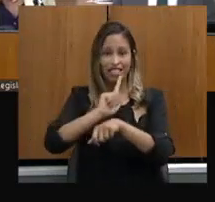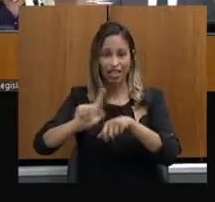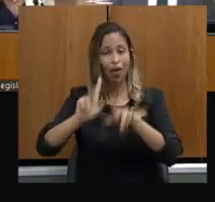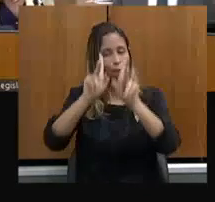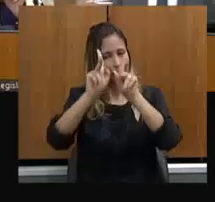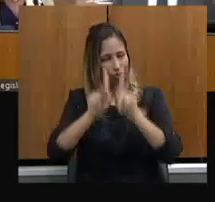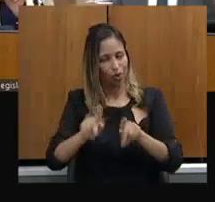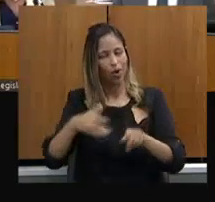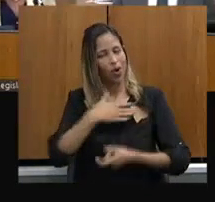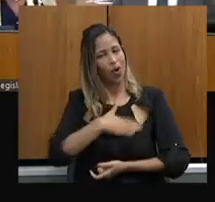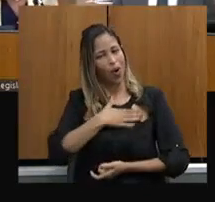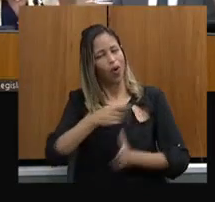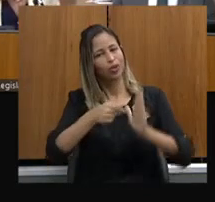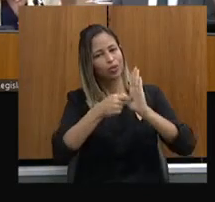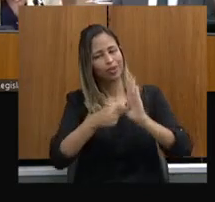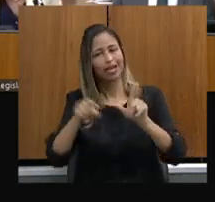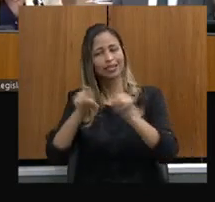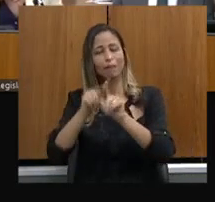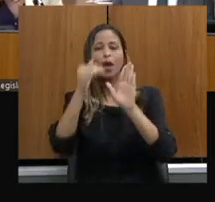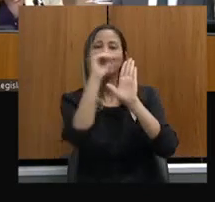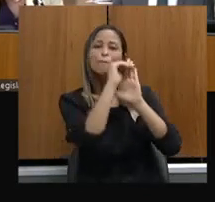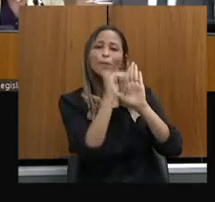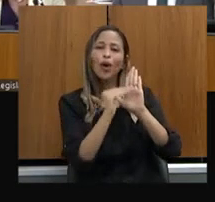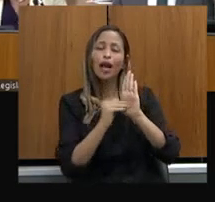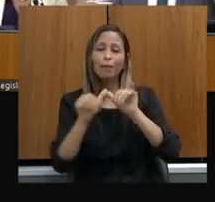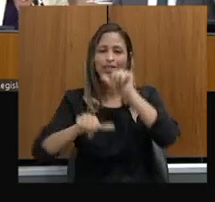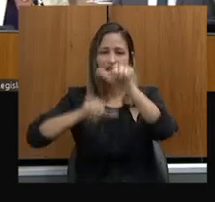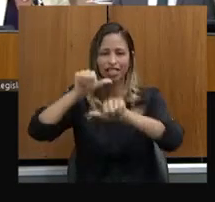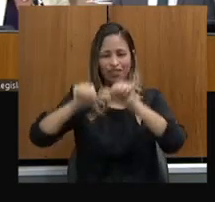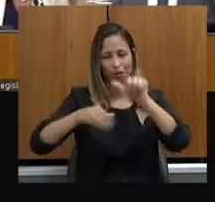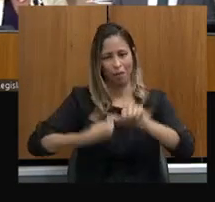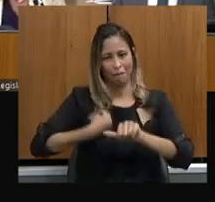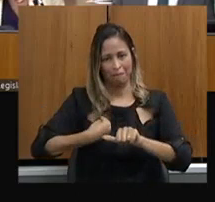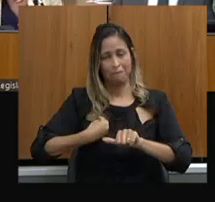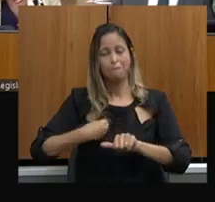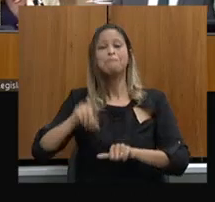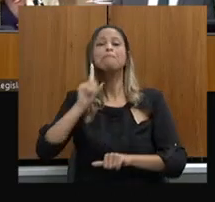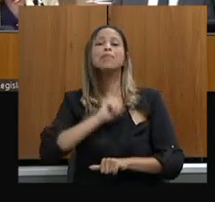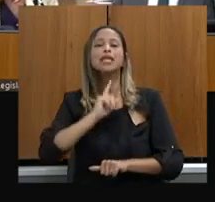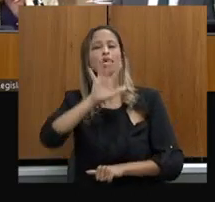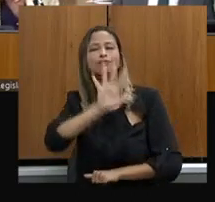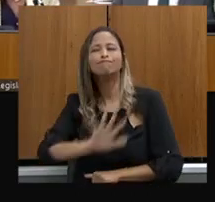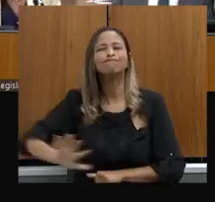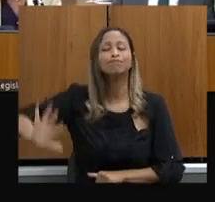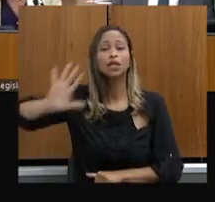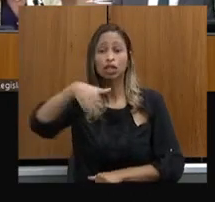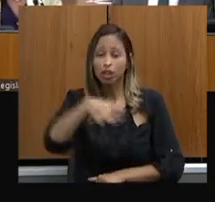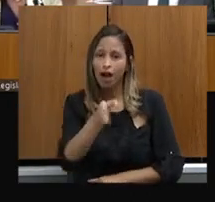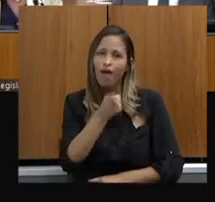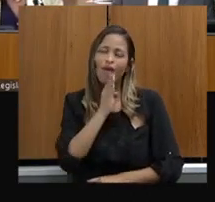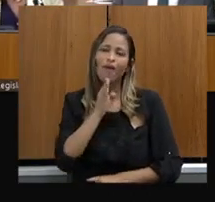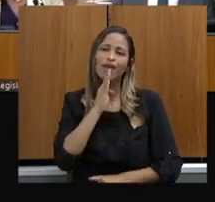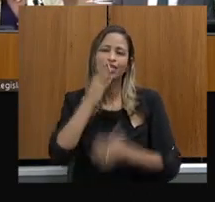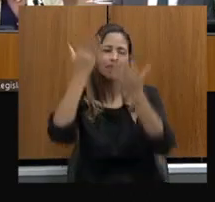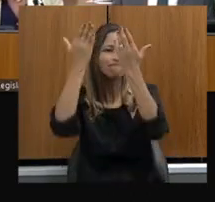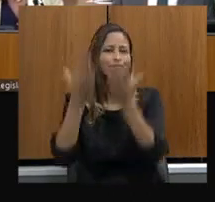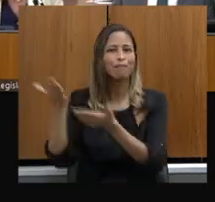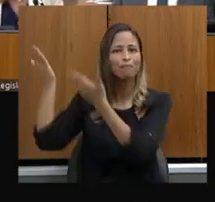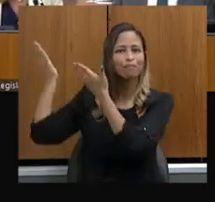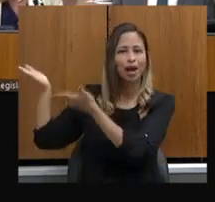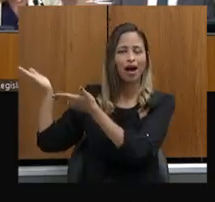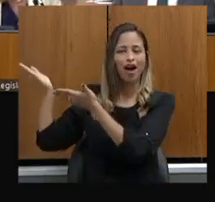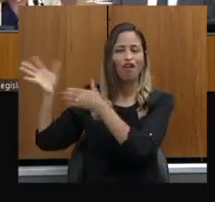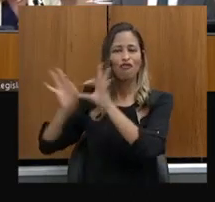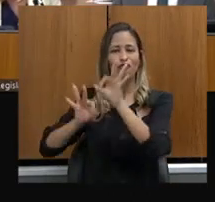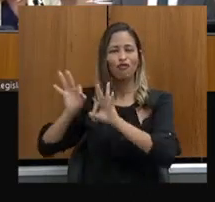eu gosto de destacar o programa transforma Minas o programa transforma Minas hoje é reconhecido como o principal programa